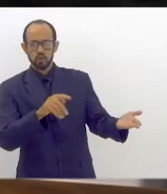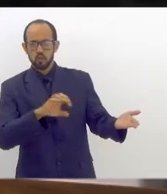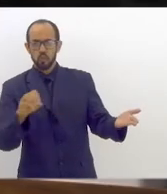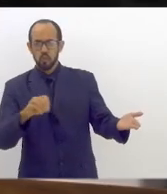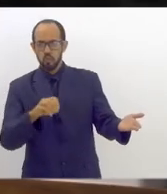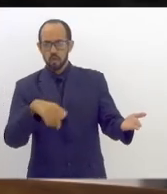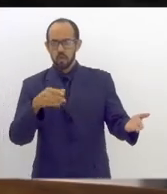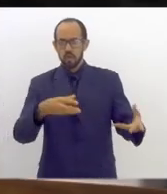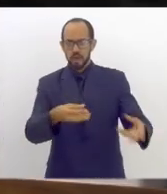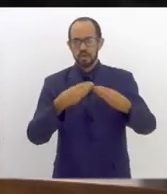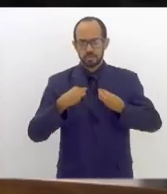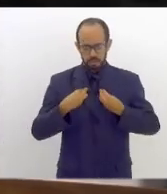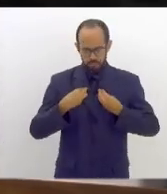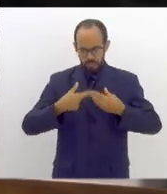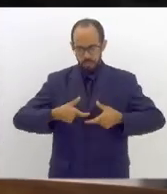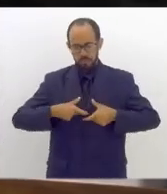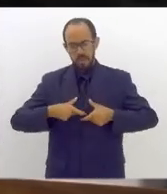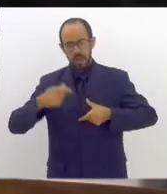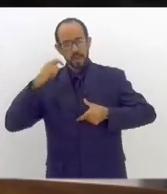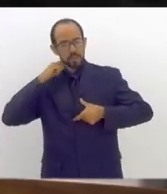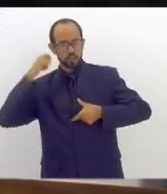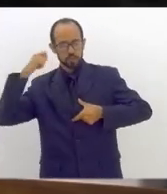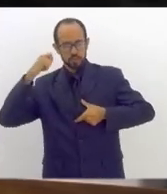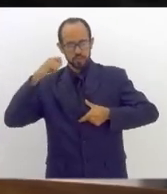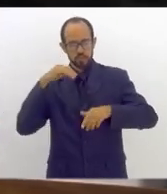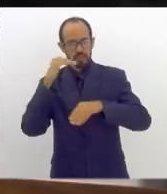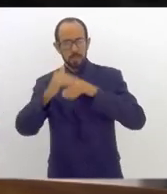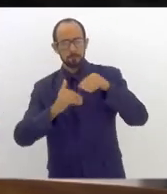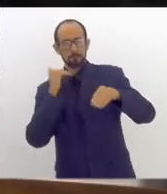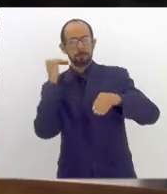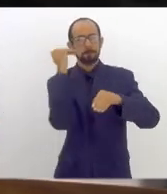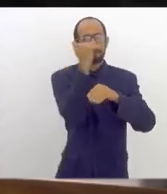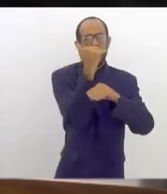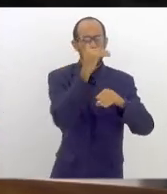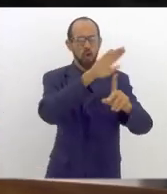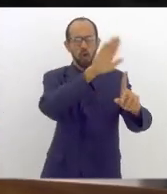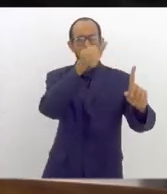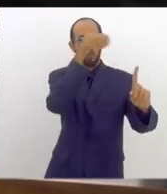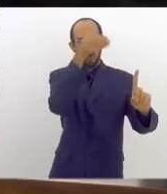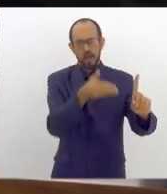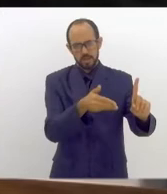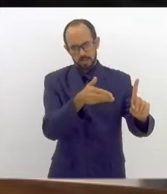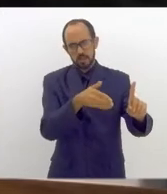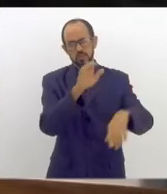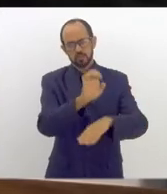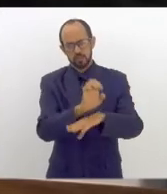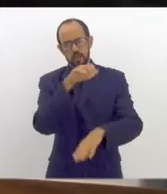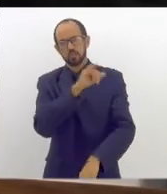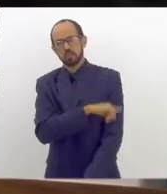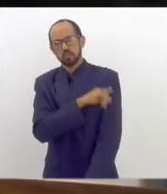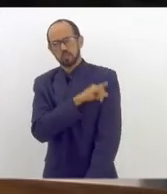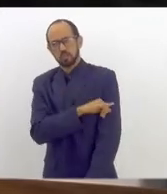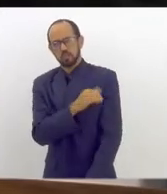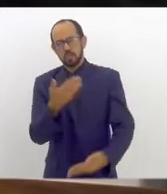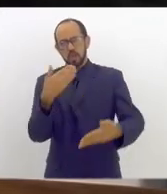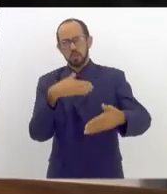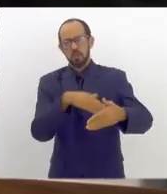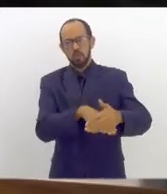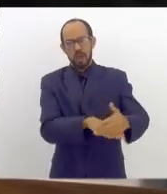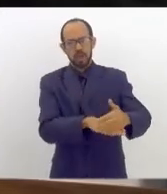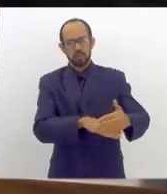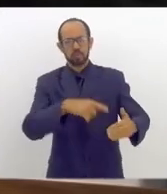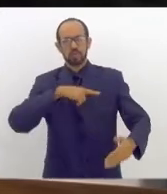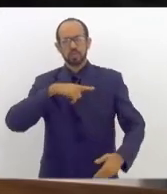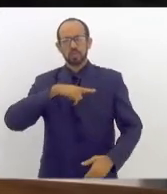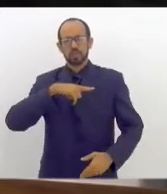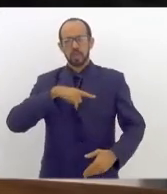Tiradentes que a maior honraria do Estado do Rio de Janeiro e que guardo e que ostento